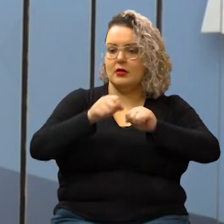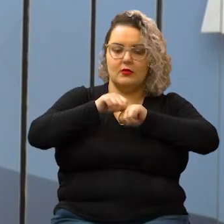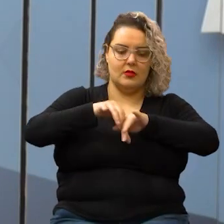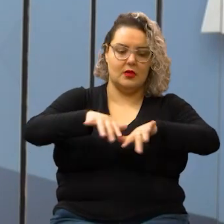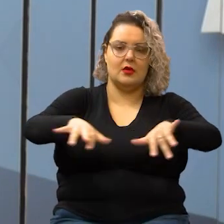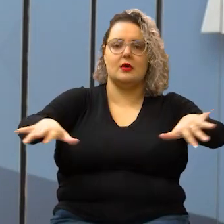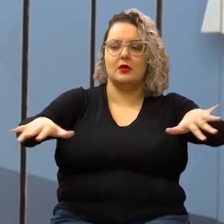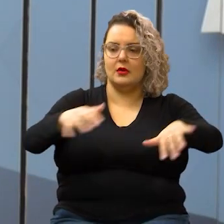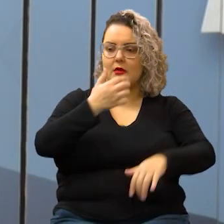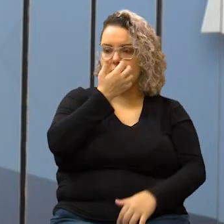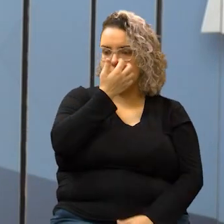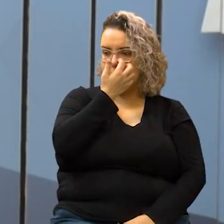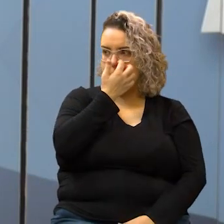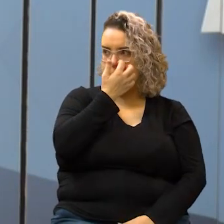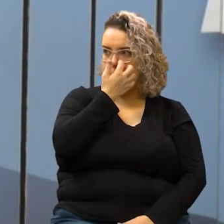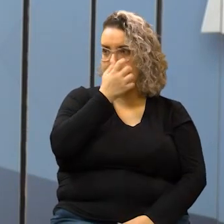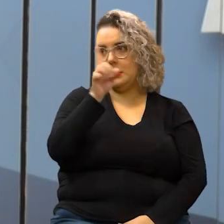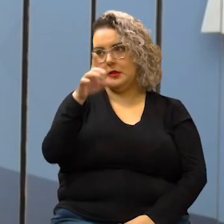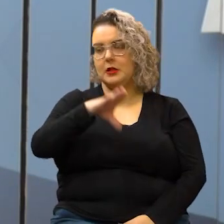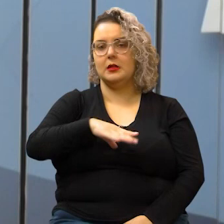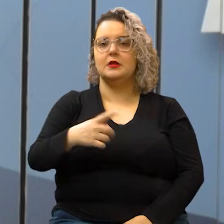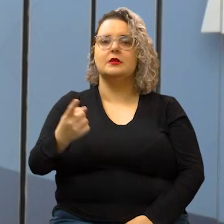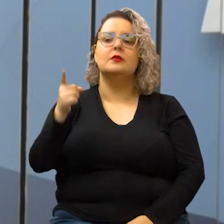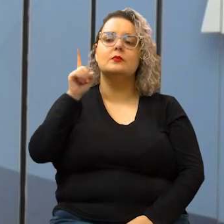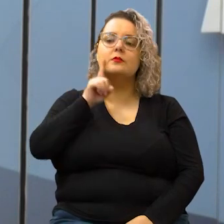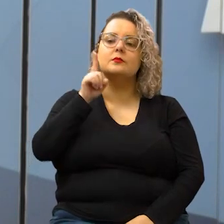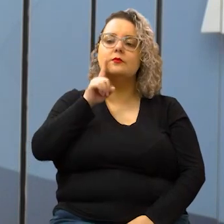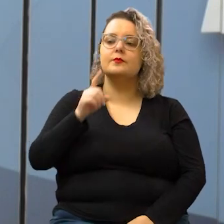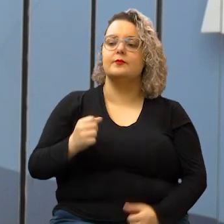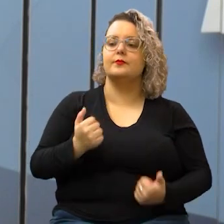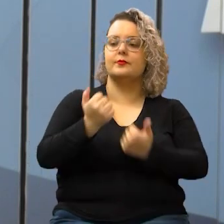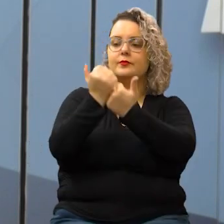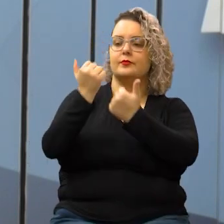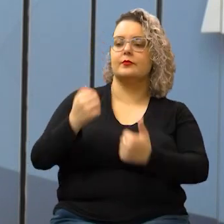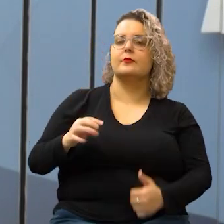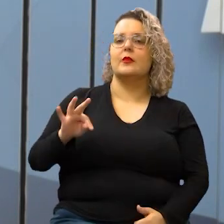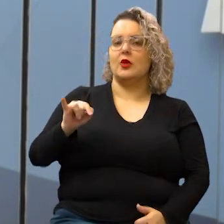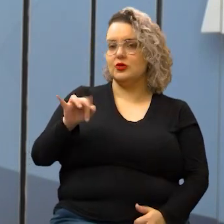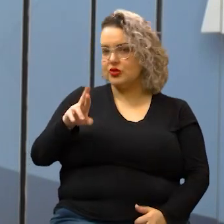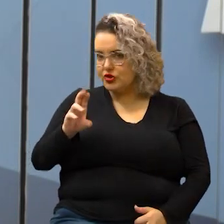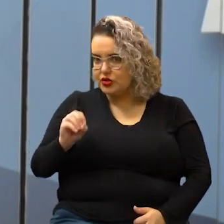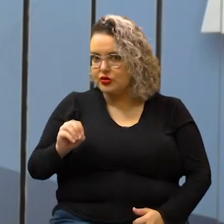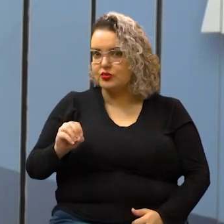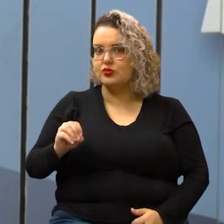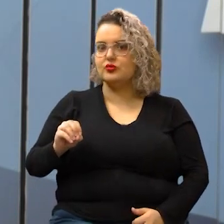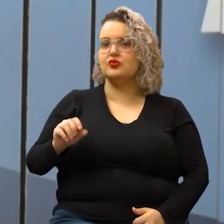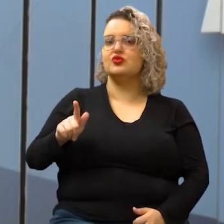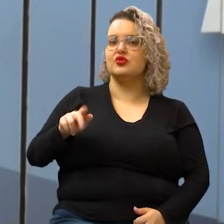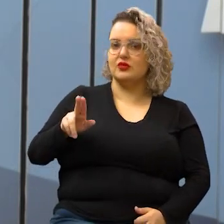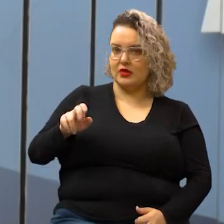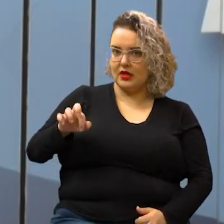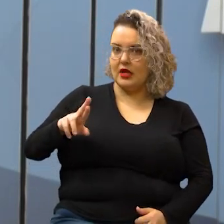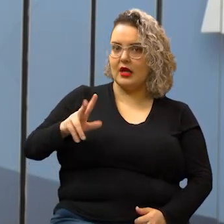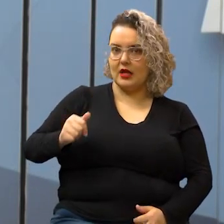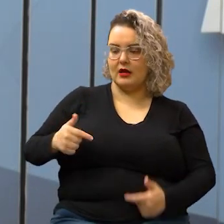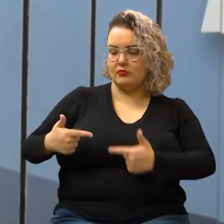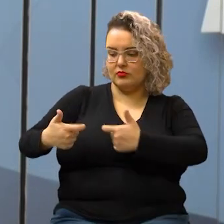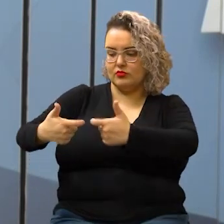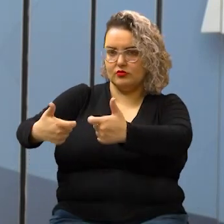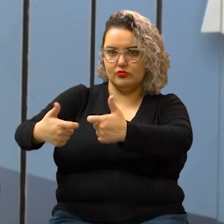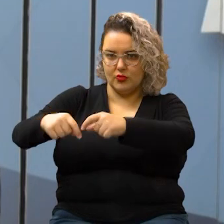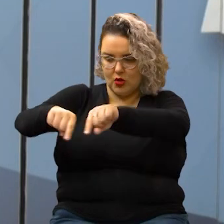distribuído, inclusive, lá na cidade, com o apoio, inclusive, do tiro de guerra, né? Que tem lá no município de